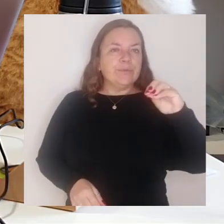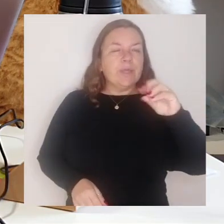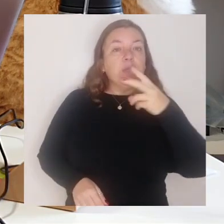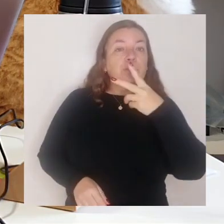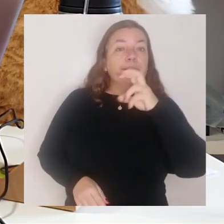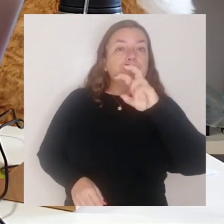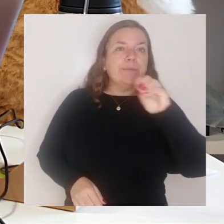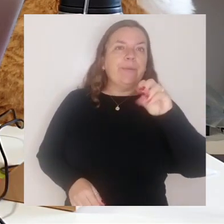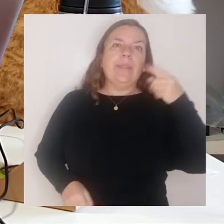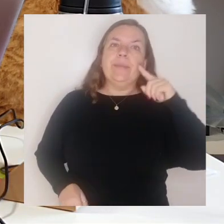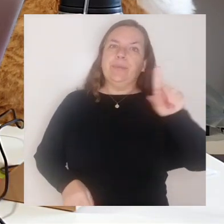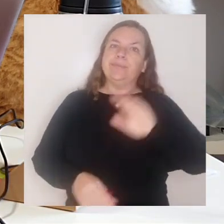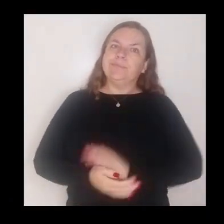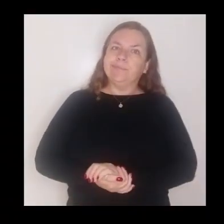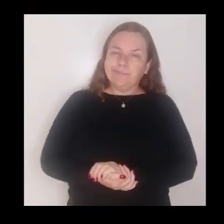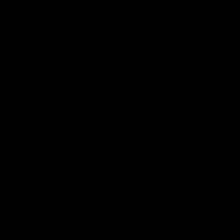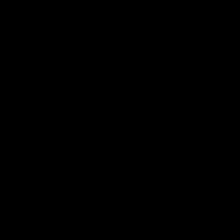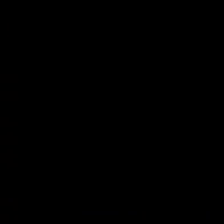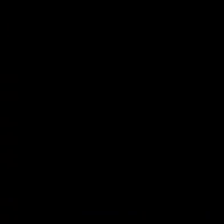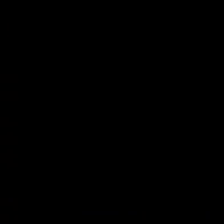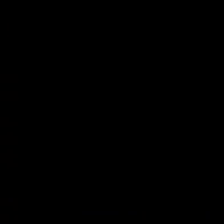250 mil.